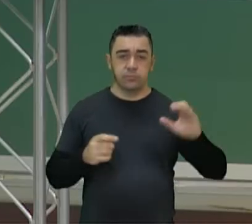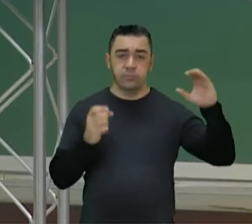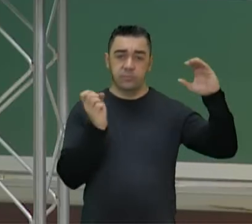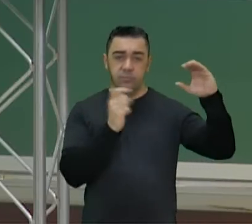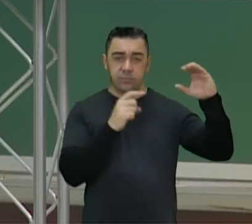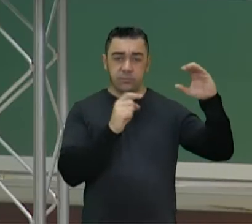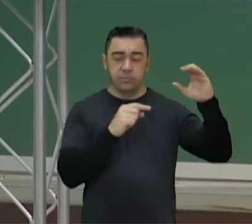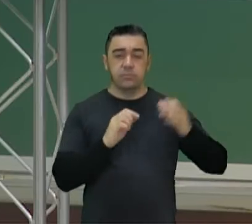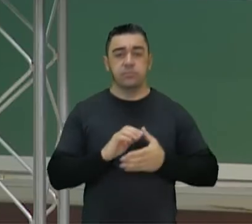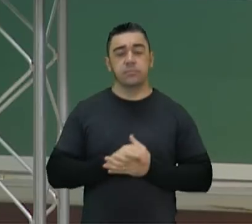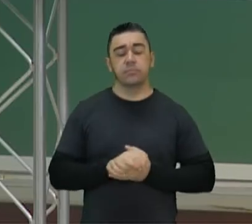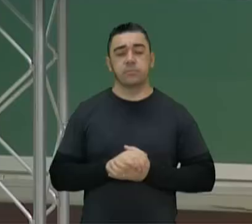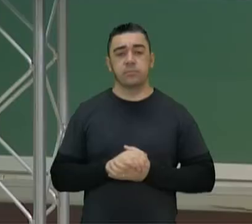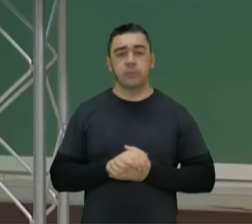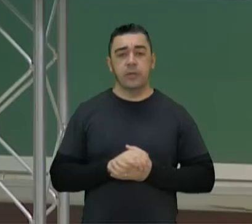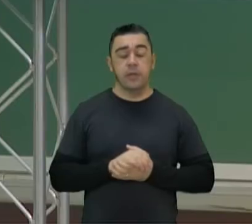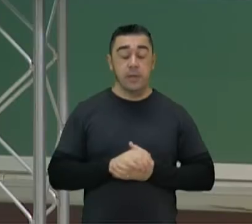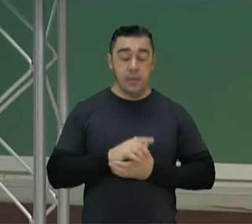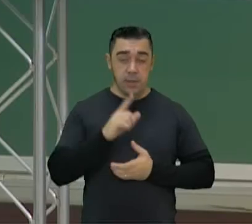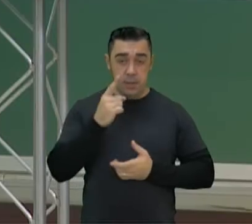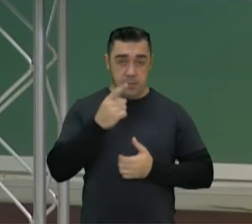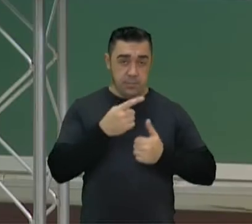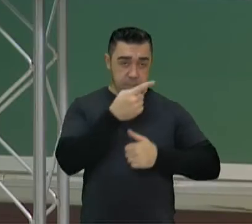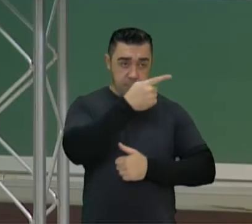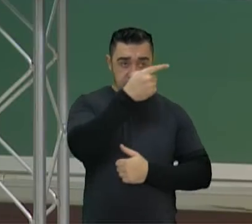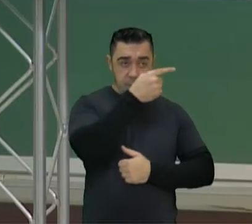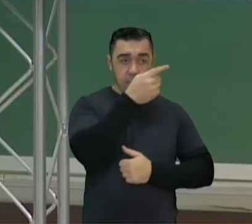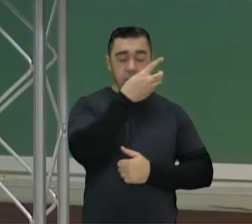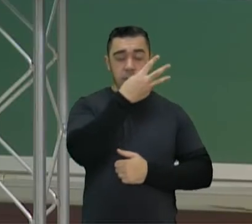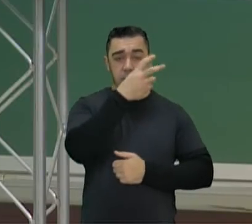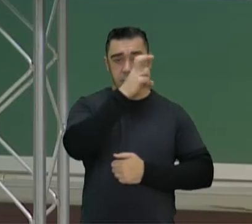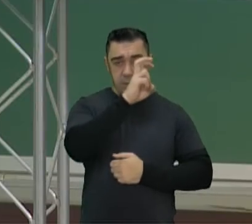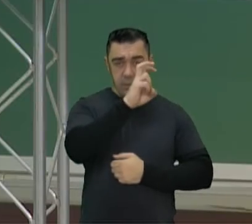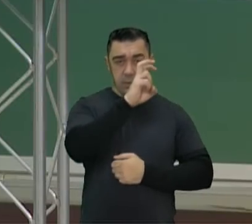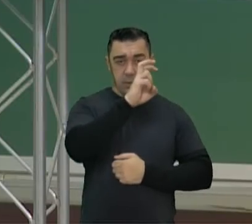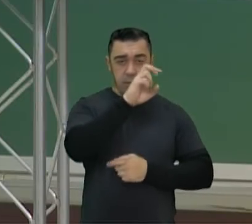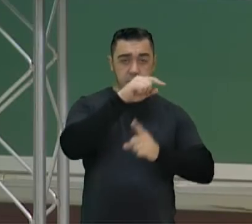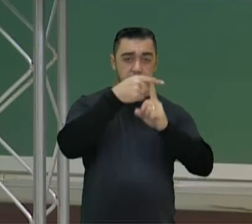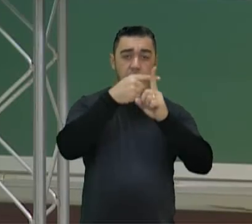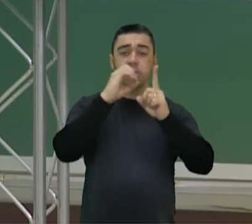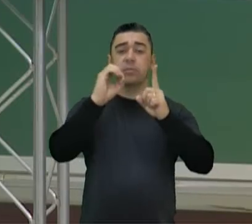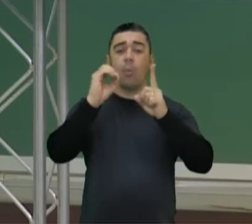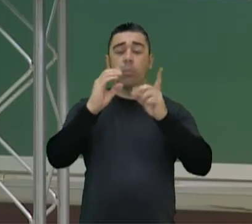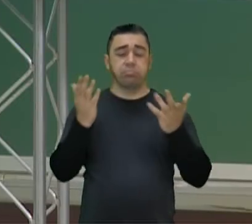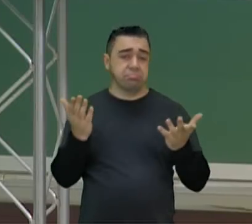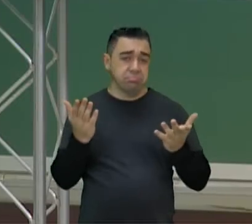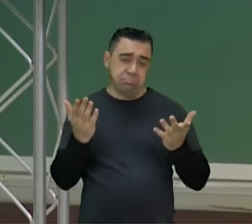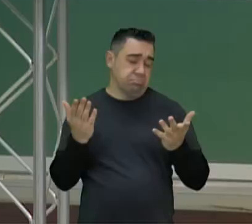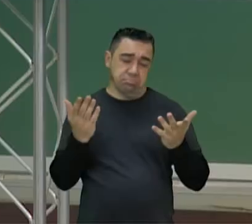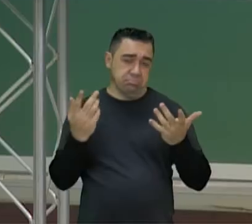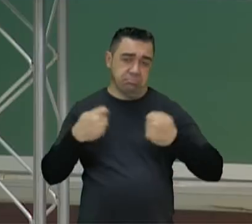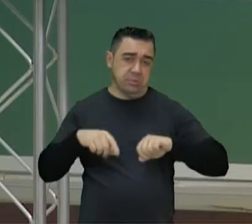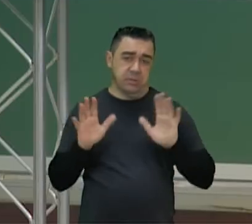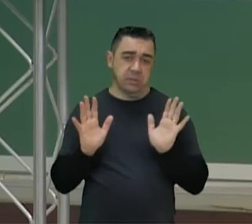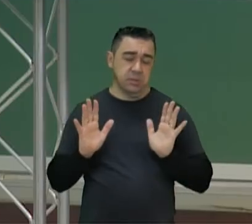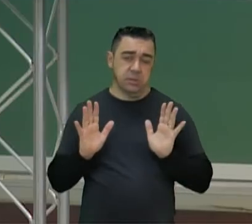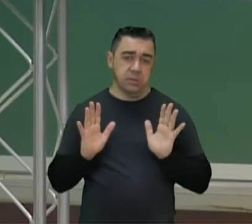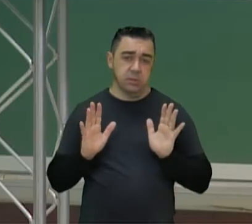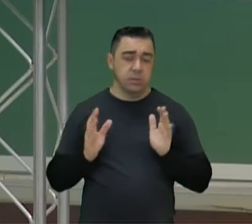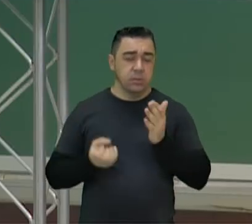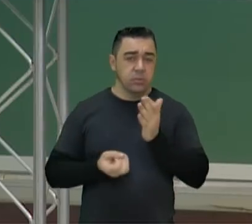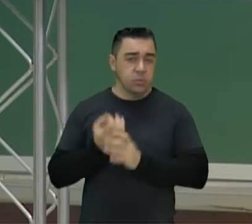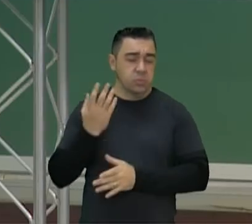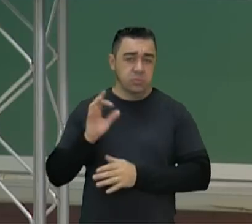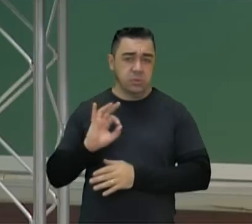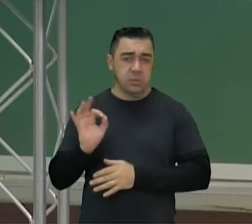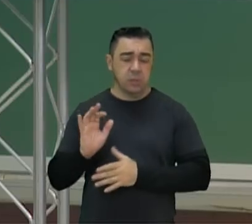A letra C, o primeiro módulo, ele está negativo. O segundo, ele é o zero, que é a origem na reta